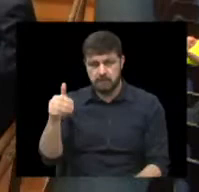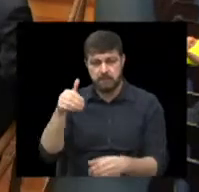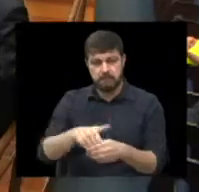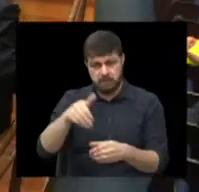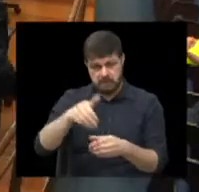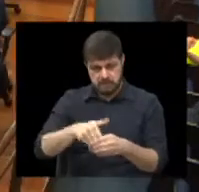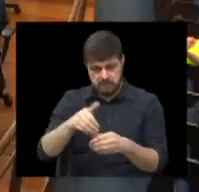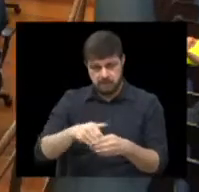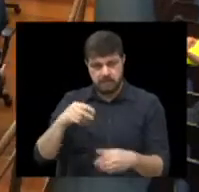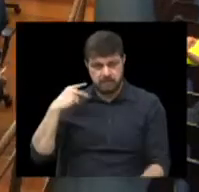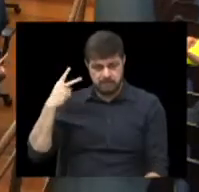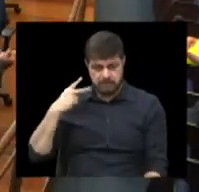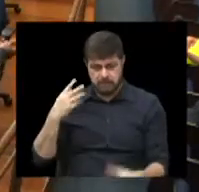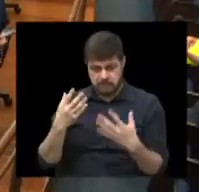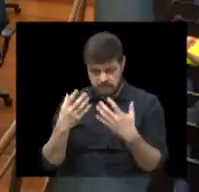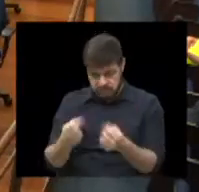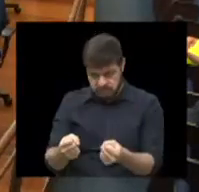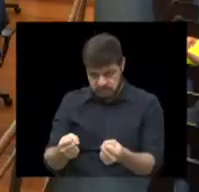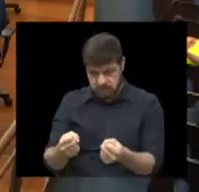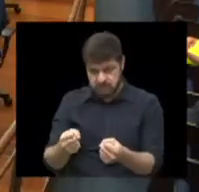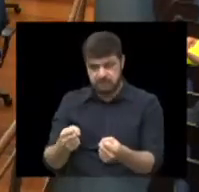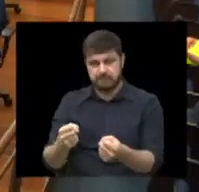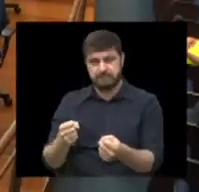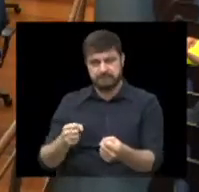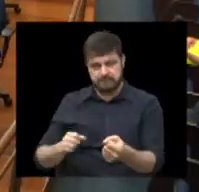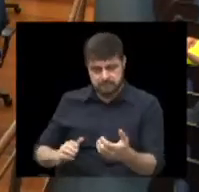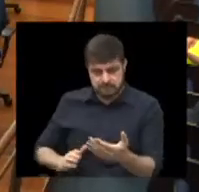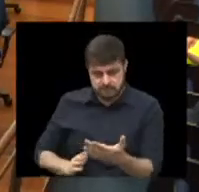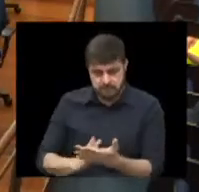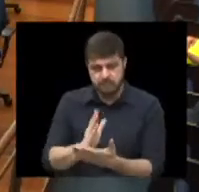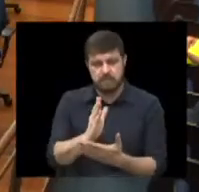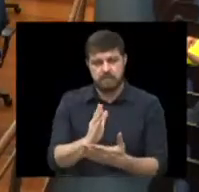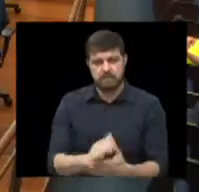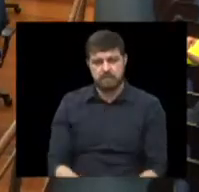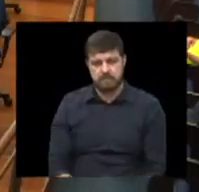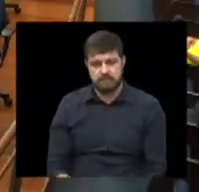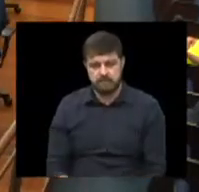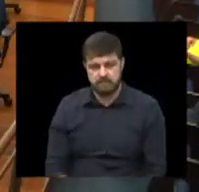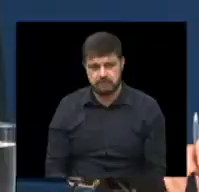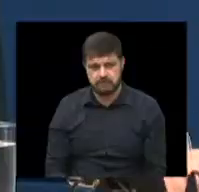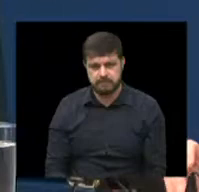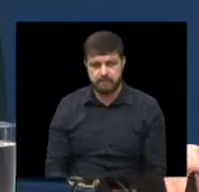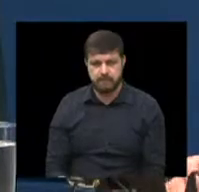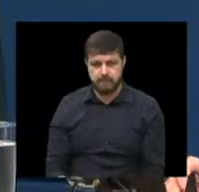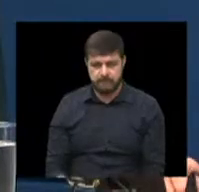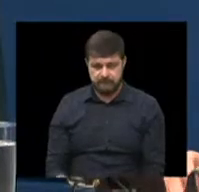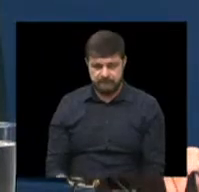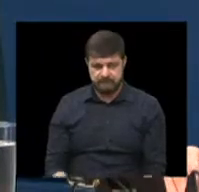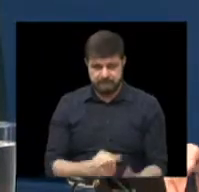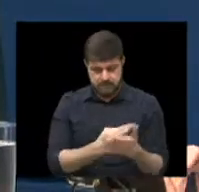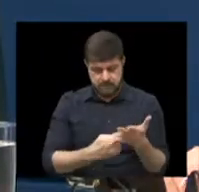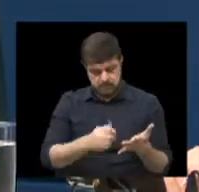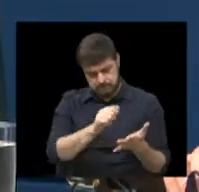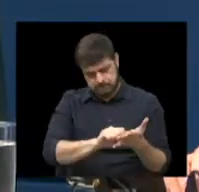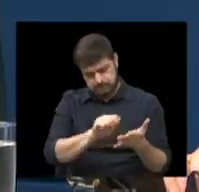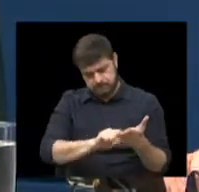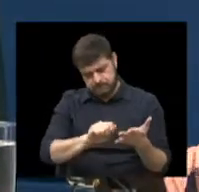vai à votação. Requerimento... Vereadores favoráveis permanecem como estão. Aprovado. Requerimento, senhor